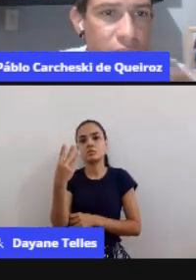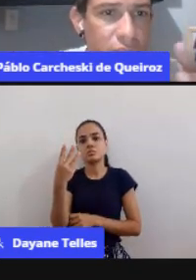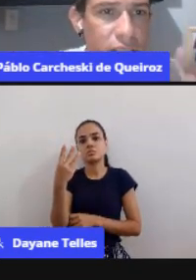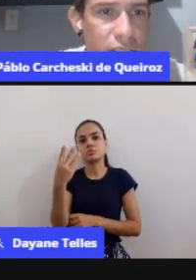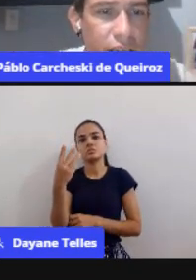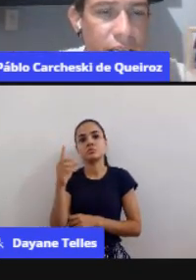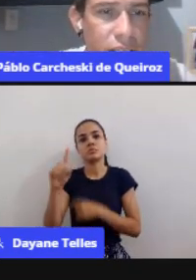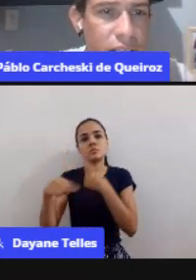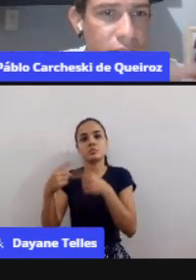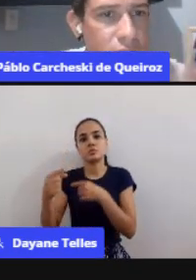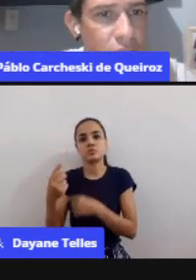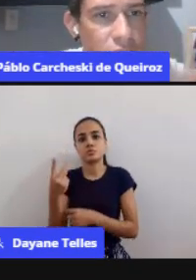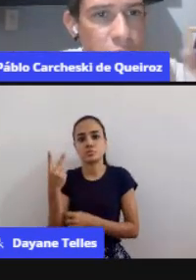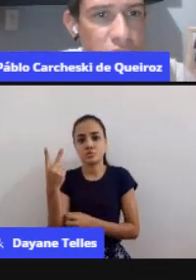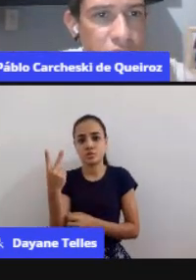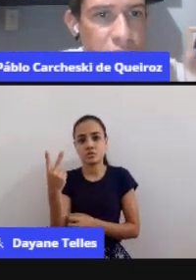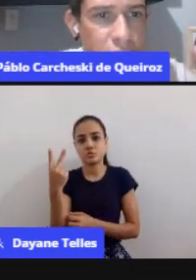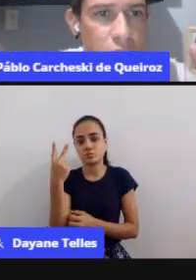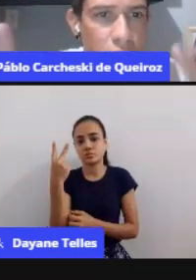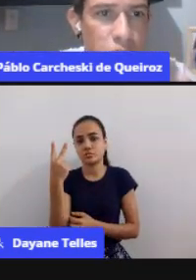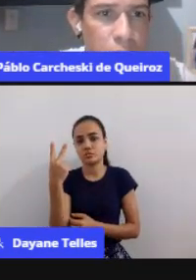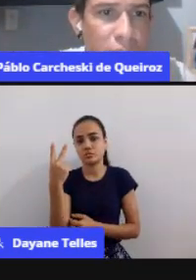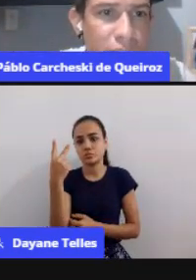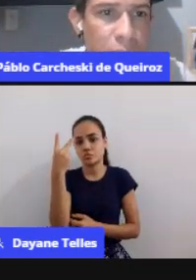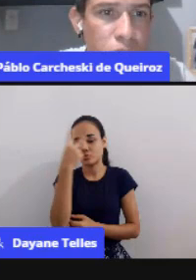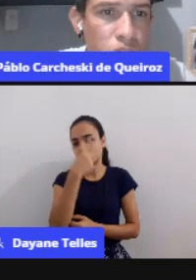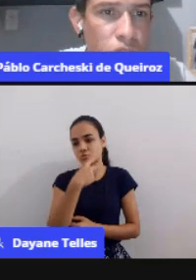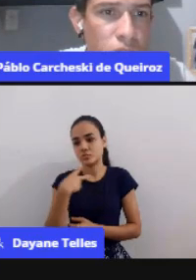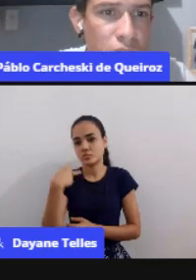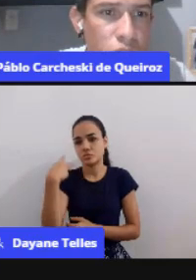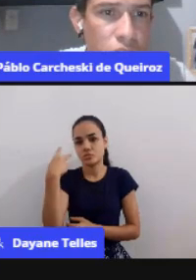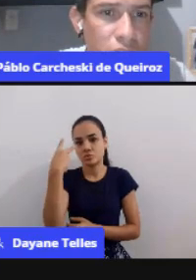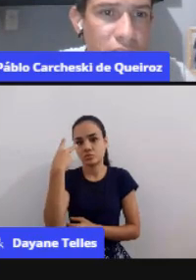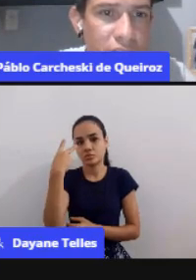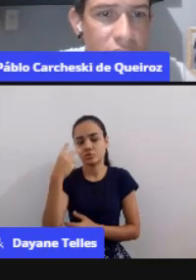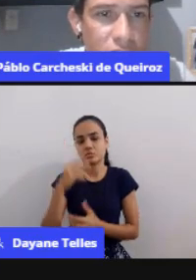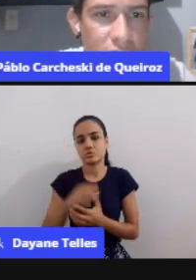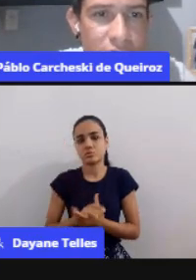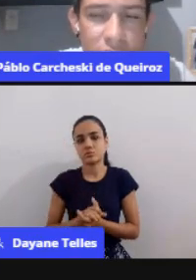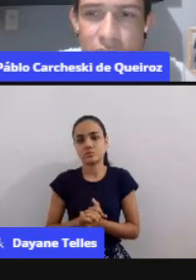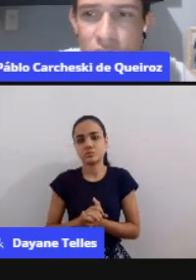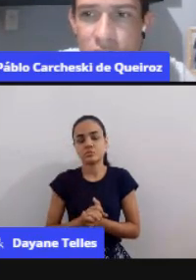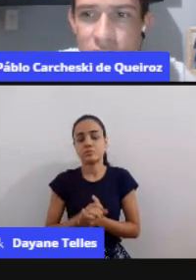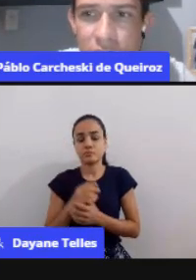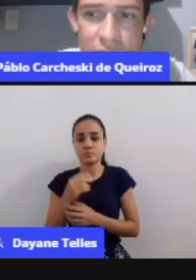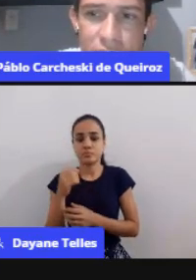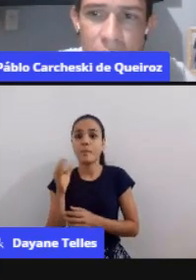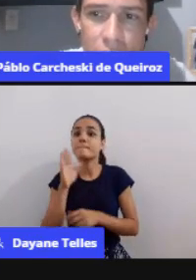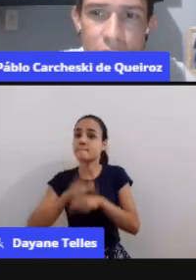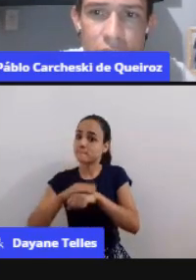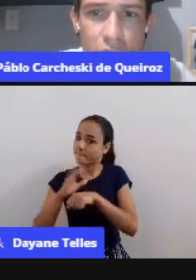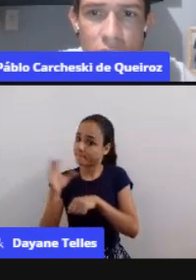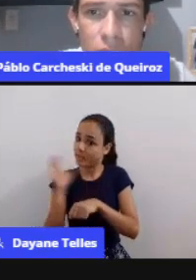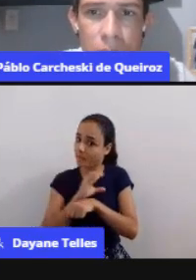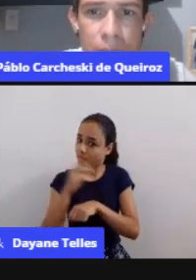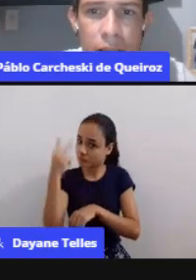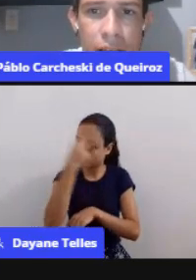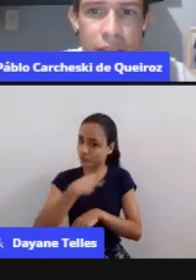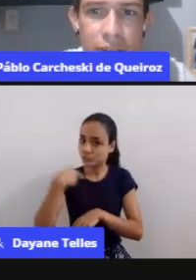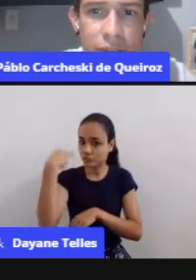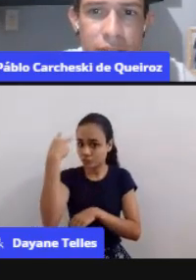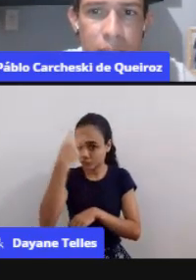velocidade dele, né, teve uma, né, ele foi mais rápido nas 2 horas iniciais do que nas 3 horas finais, né?